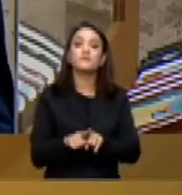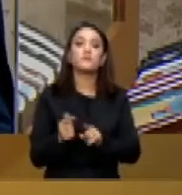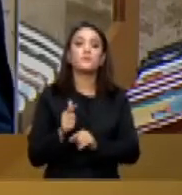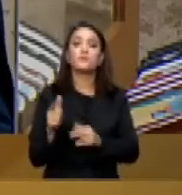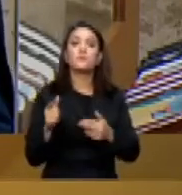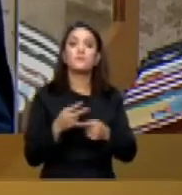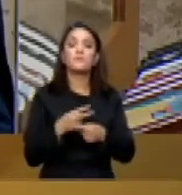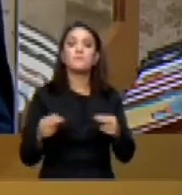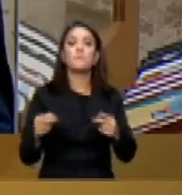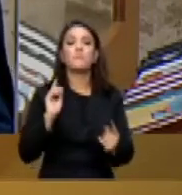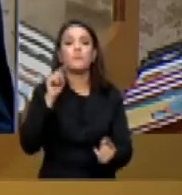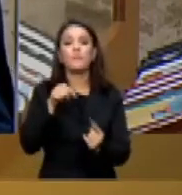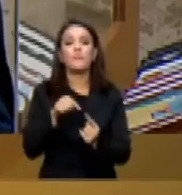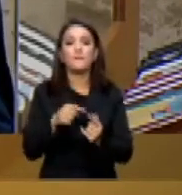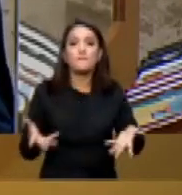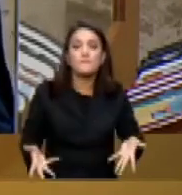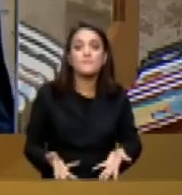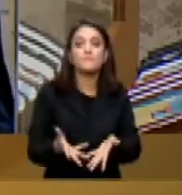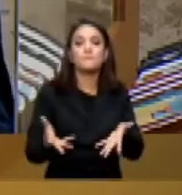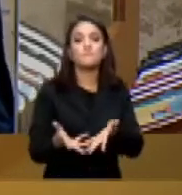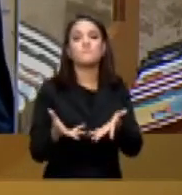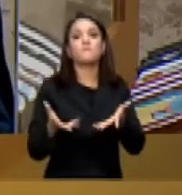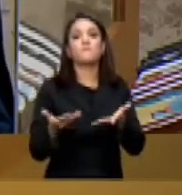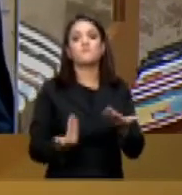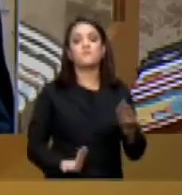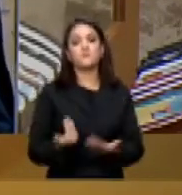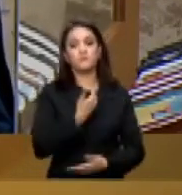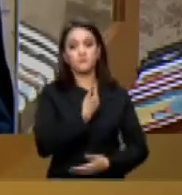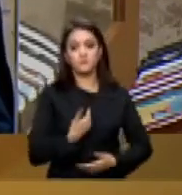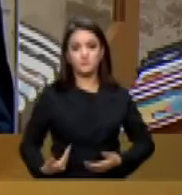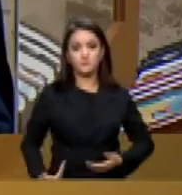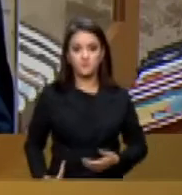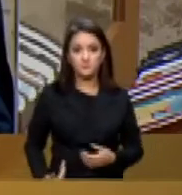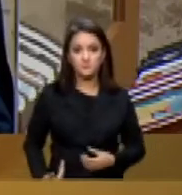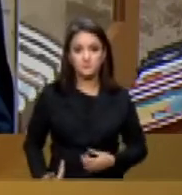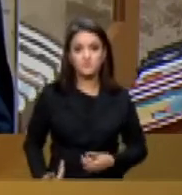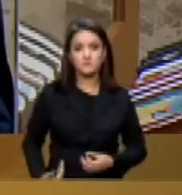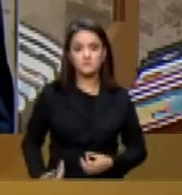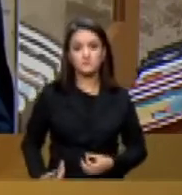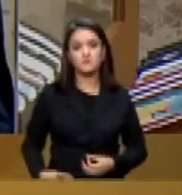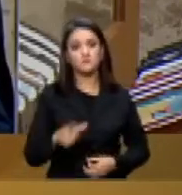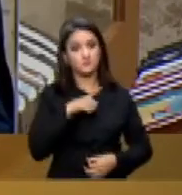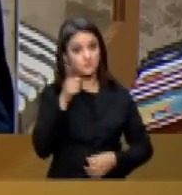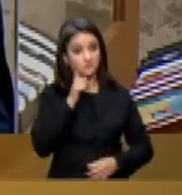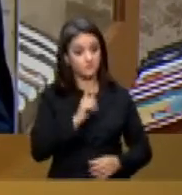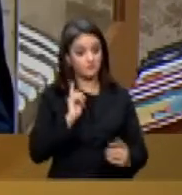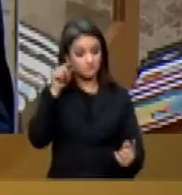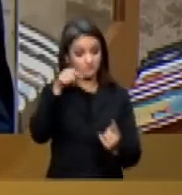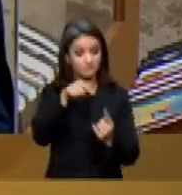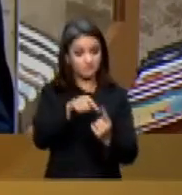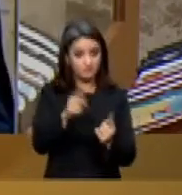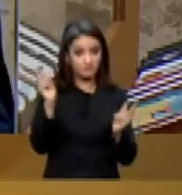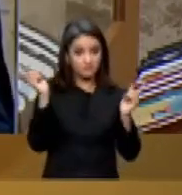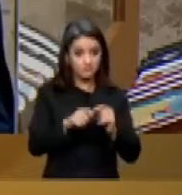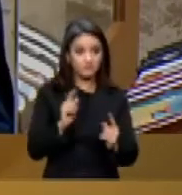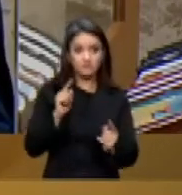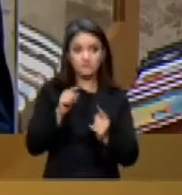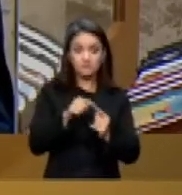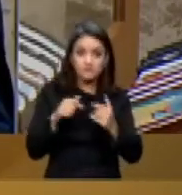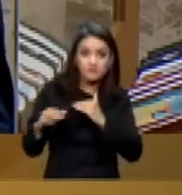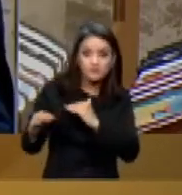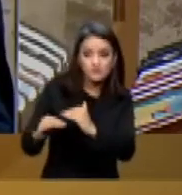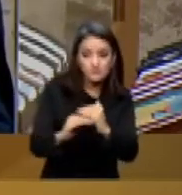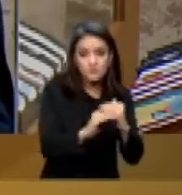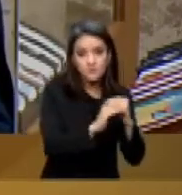fez visando estimular os entes públicos e demais prestadores de serviço a atingir metas que visam universalizar o serviço público